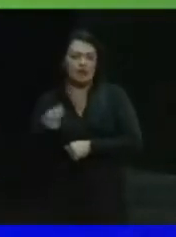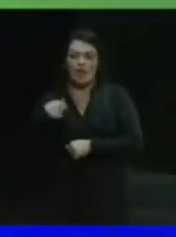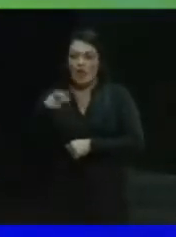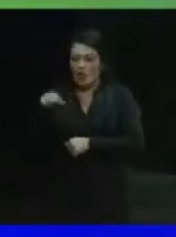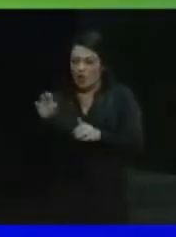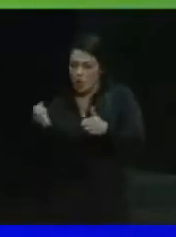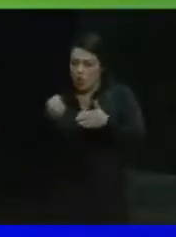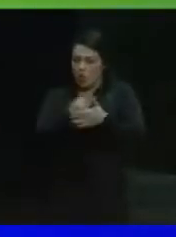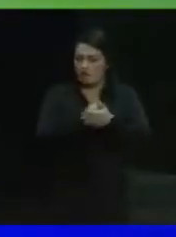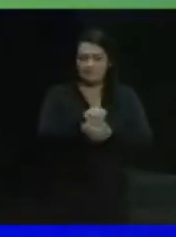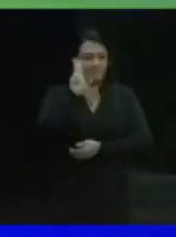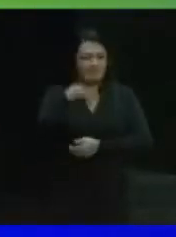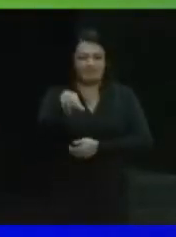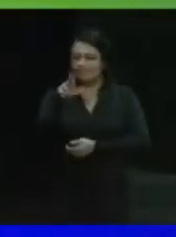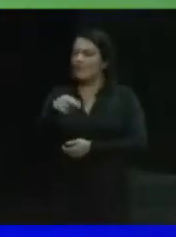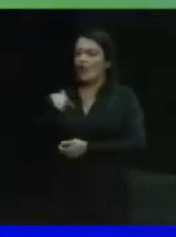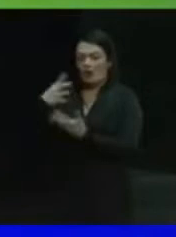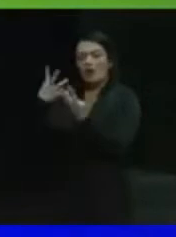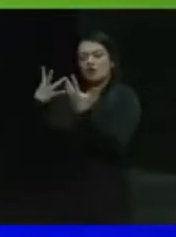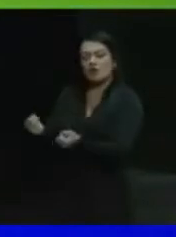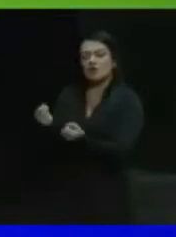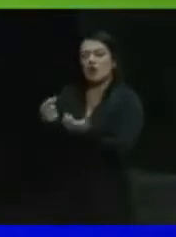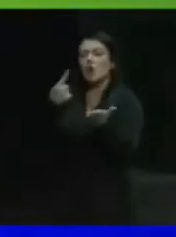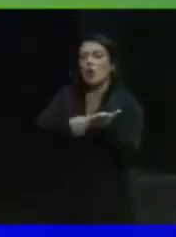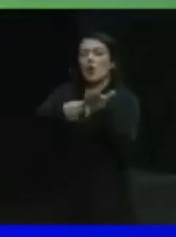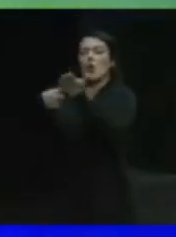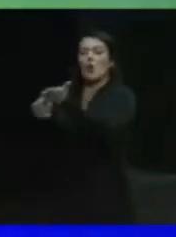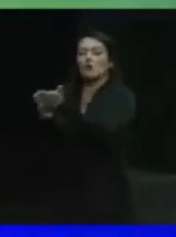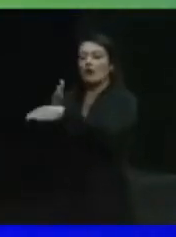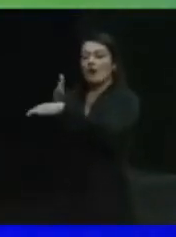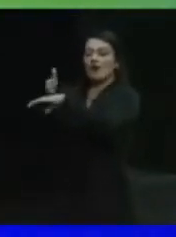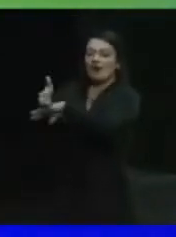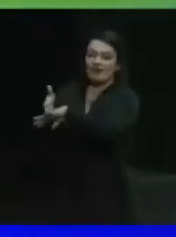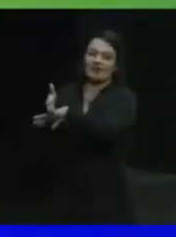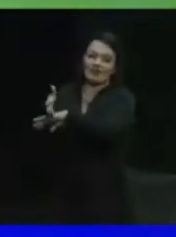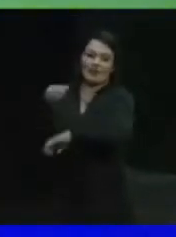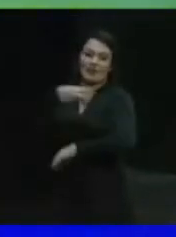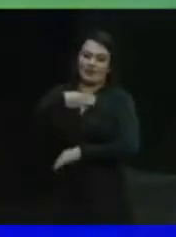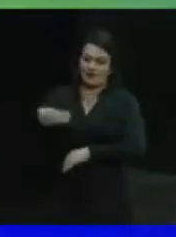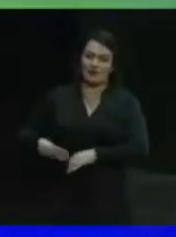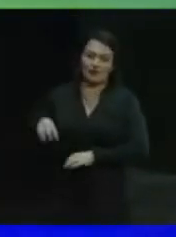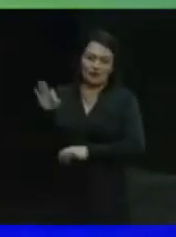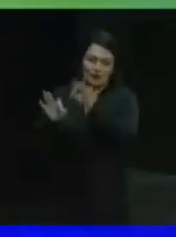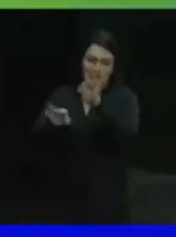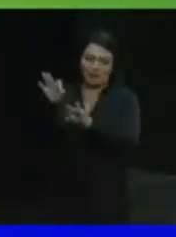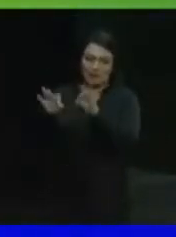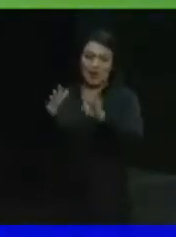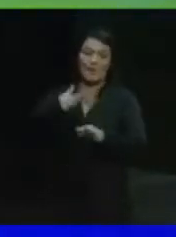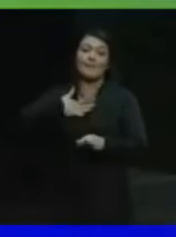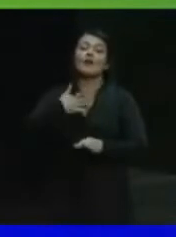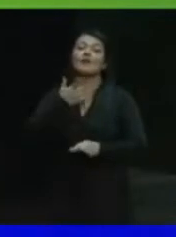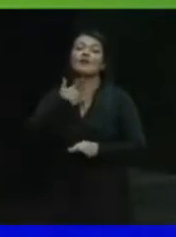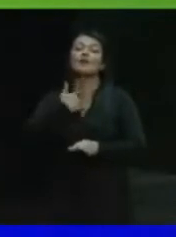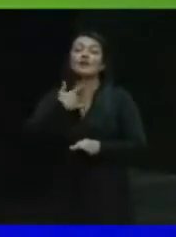omitir. Aceitei o convite e ingressei no governo. O meu objetivo